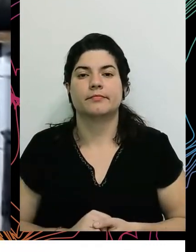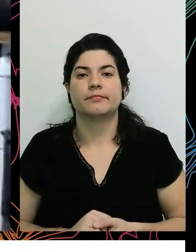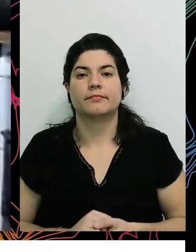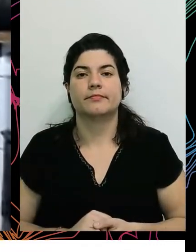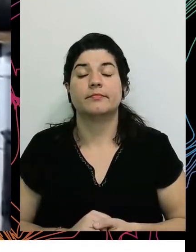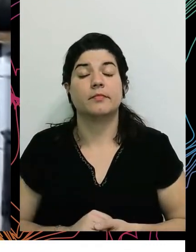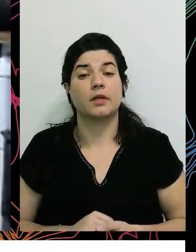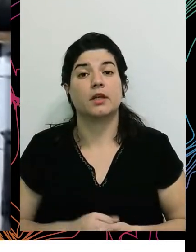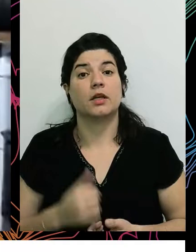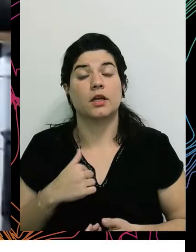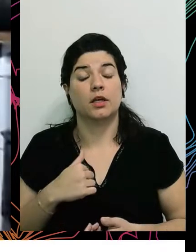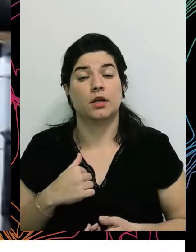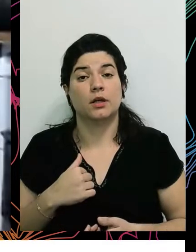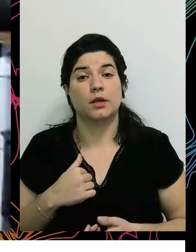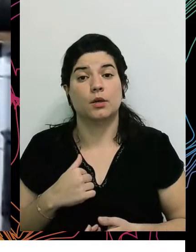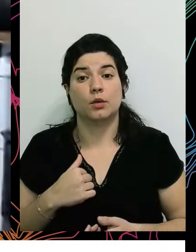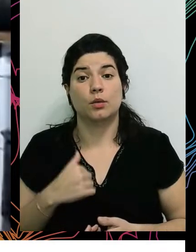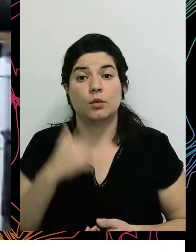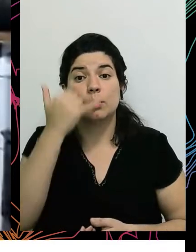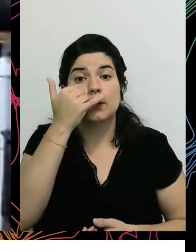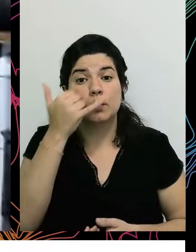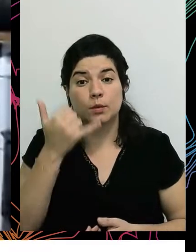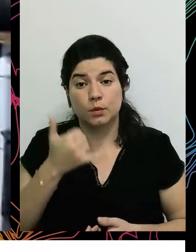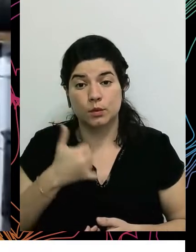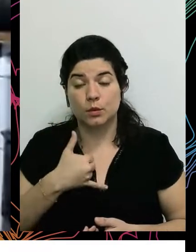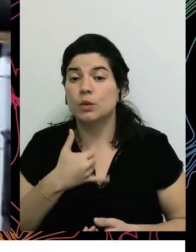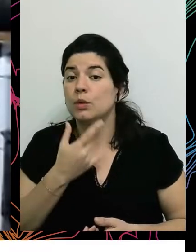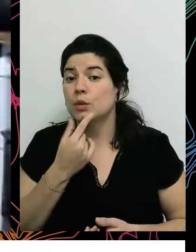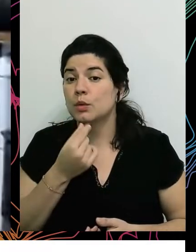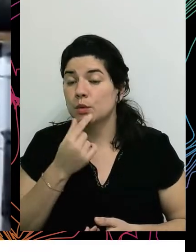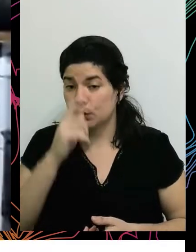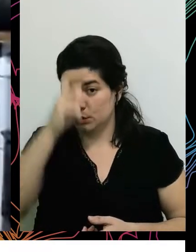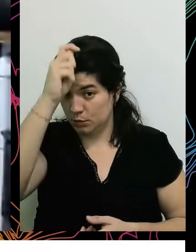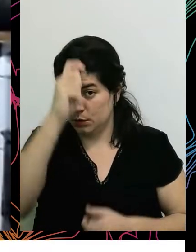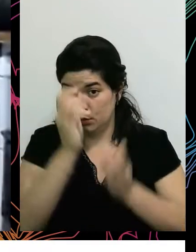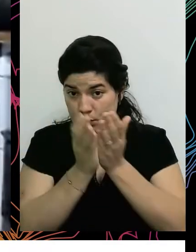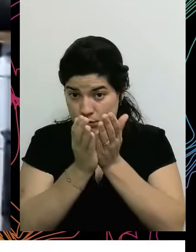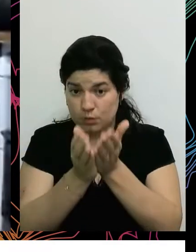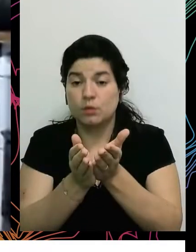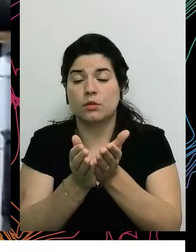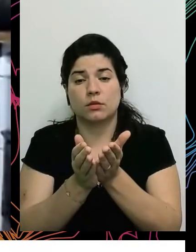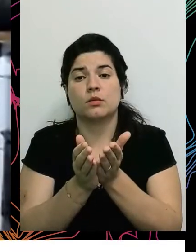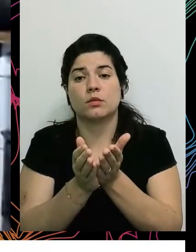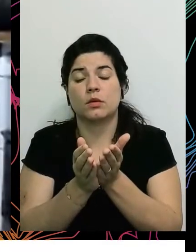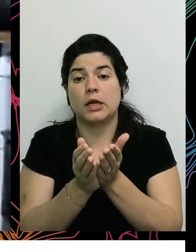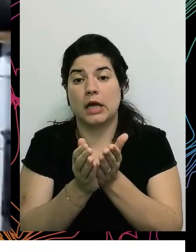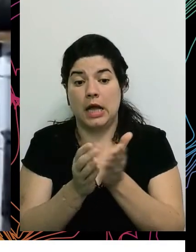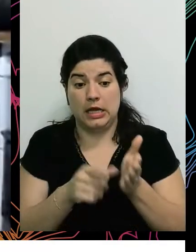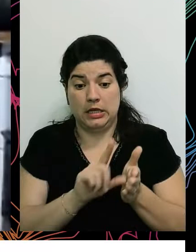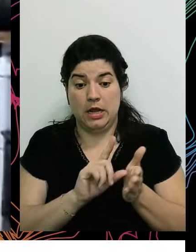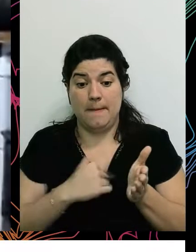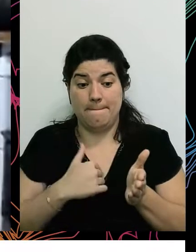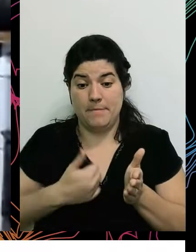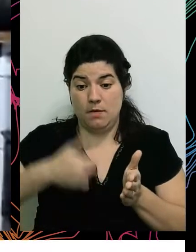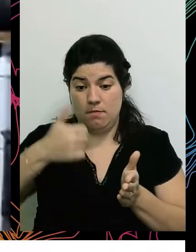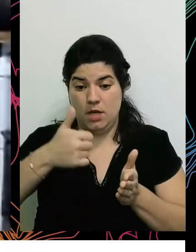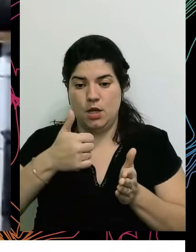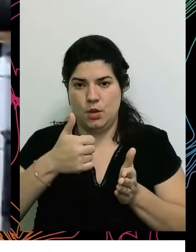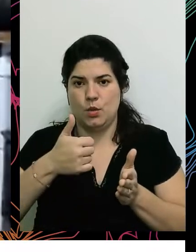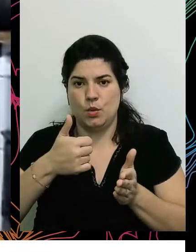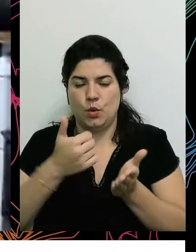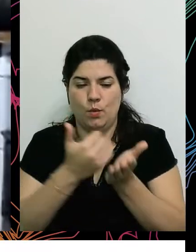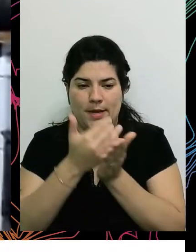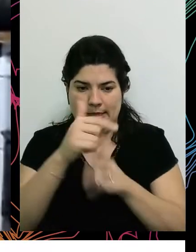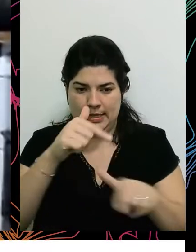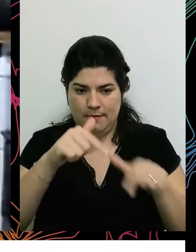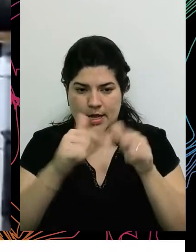Eu cheguei a receber a ligação de um comandante, uma vez antes do meu primeiro embarque naquele navio, né? Dizendo que